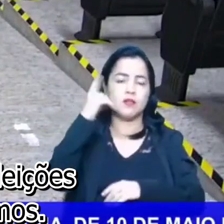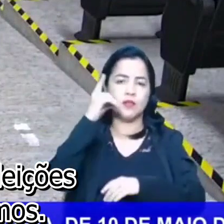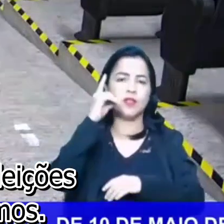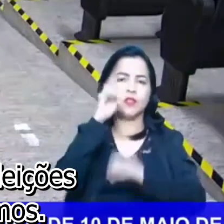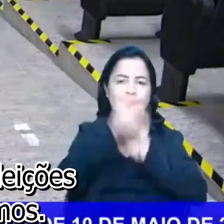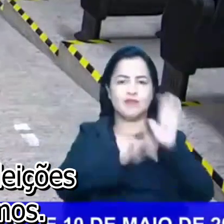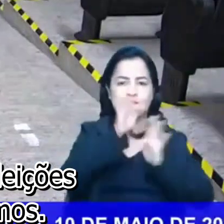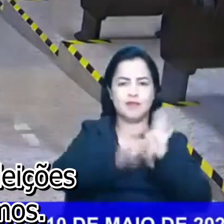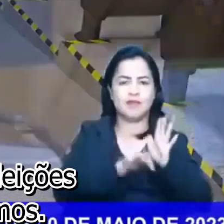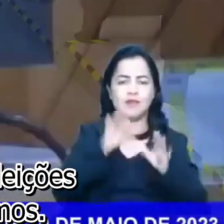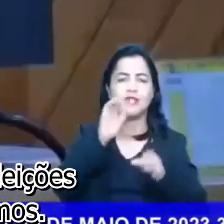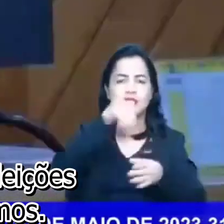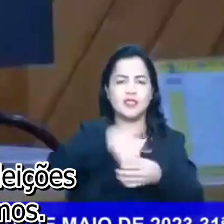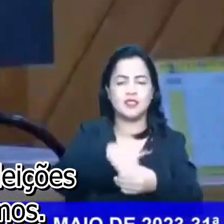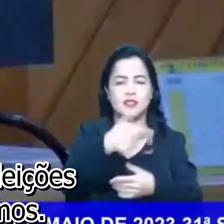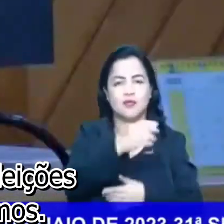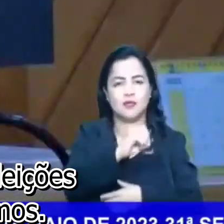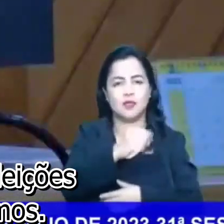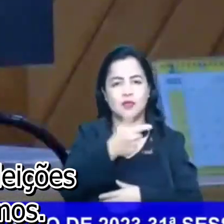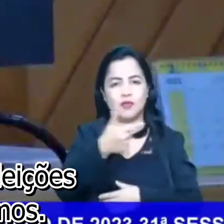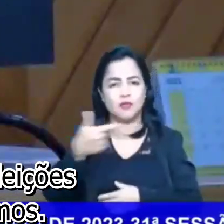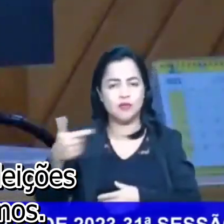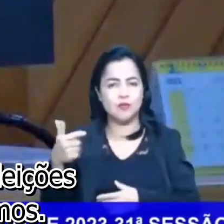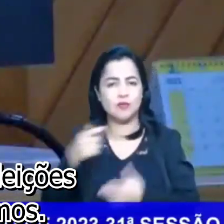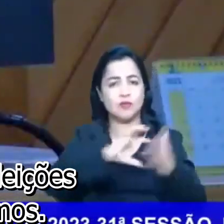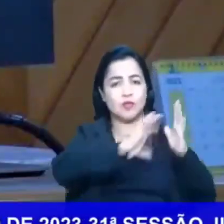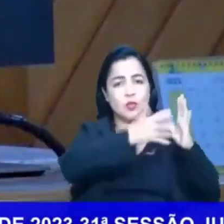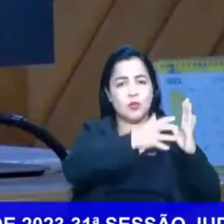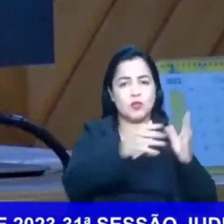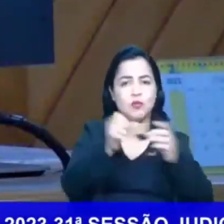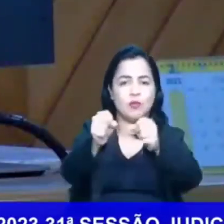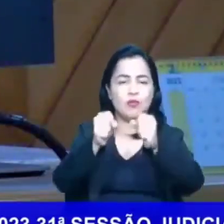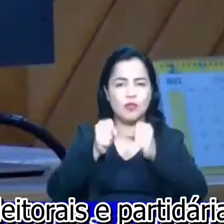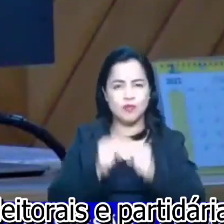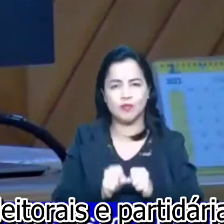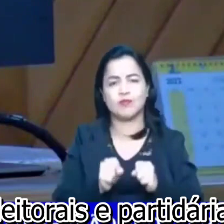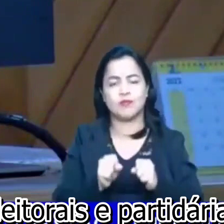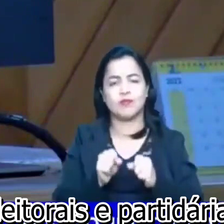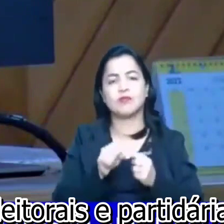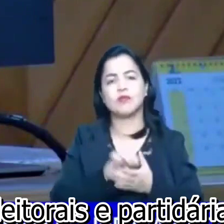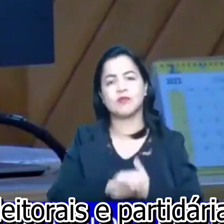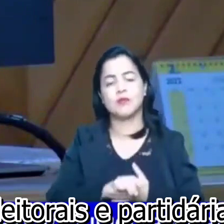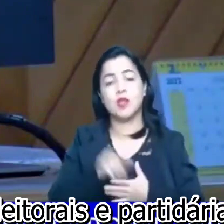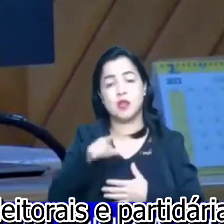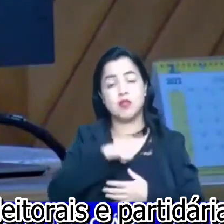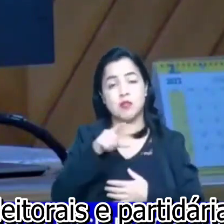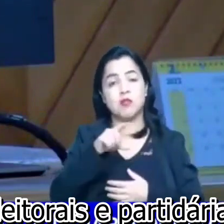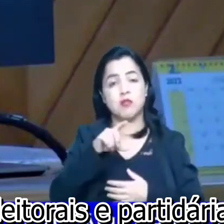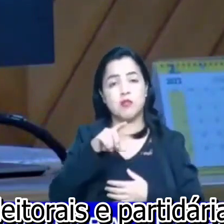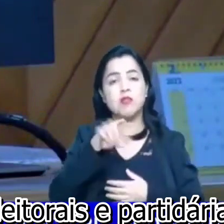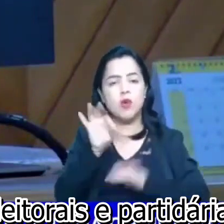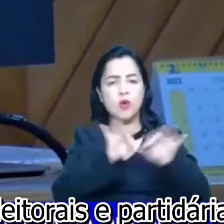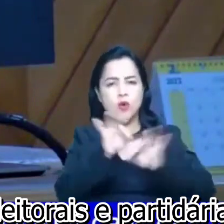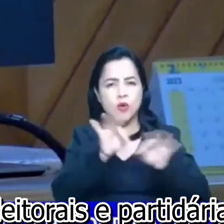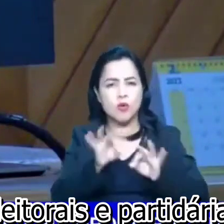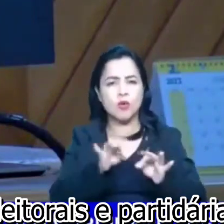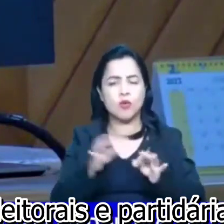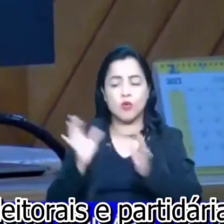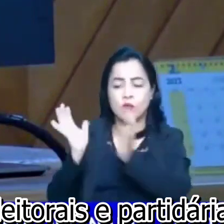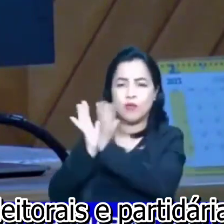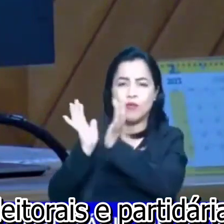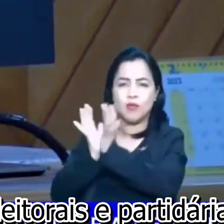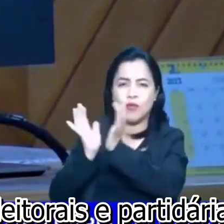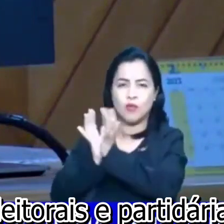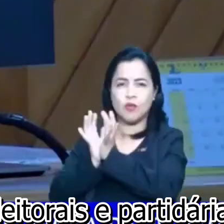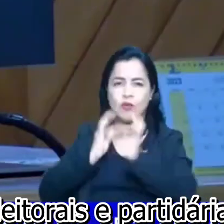nas eleições 2022 pelo partido Podemos. Após regular instrução, o Núcleo de Análise de